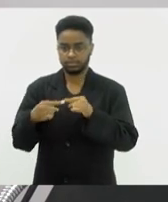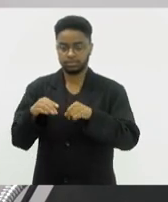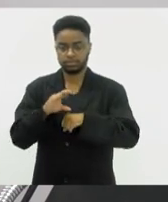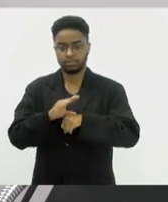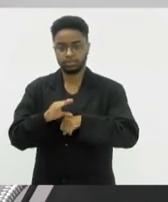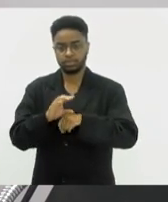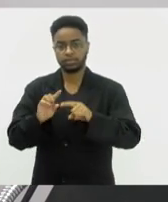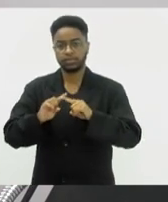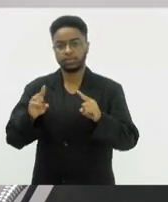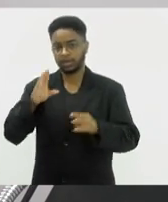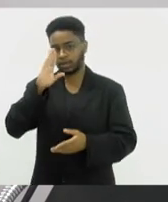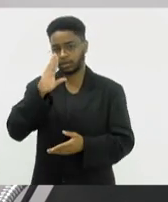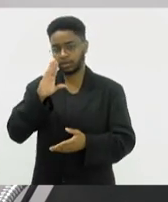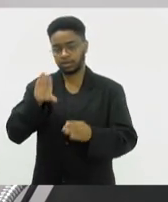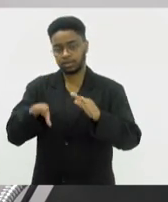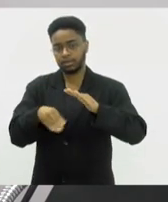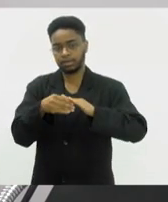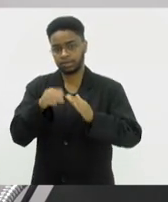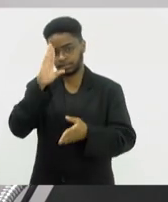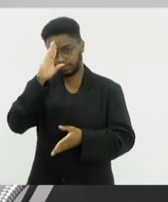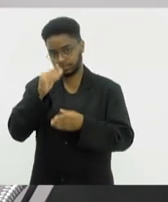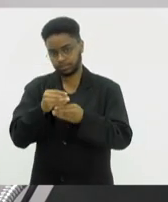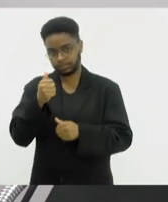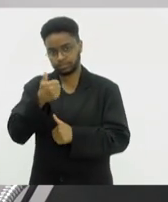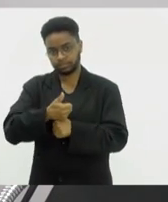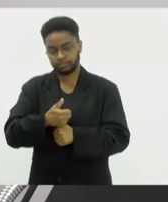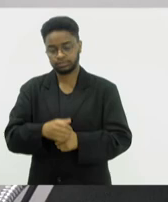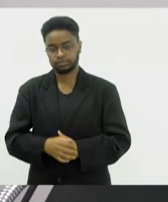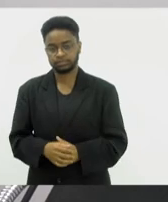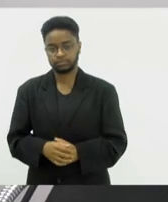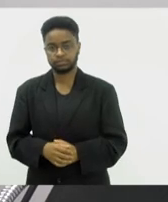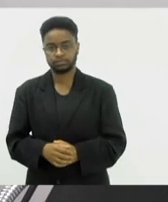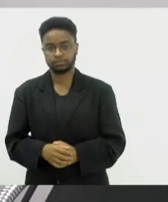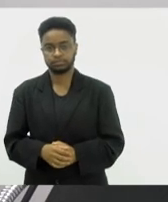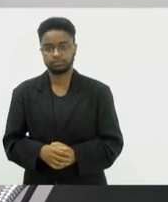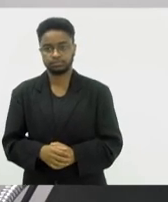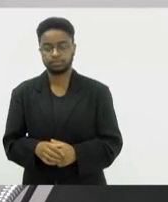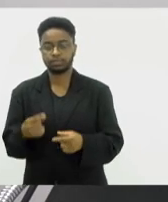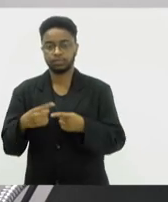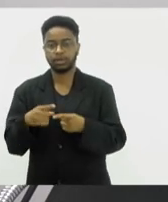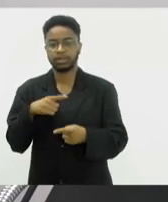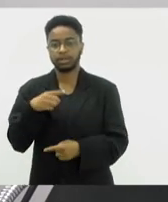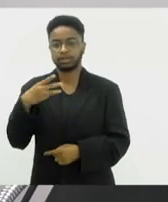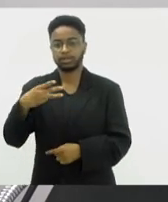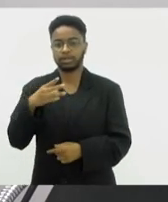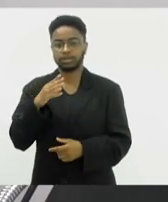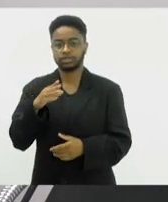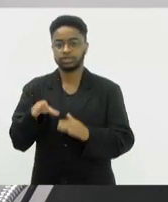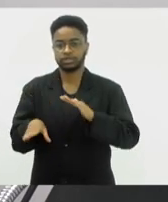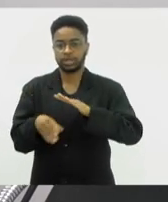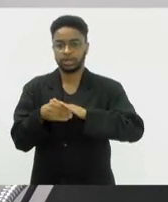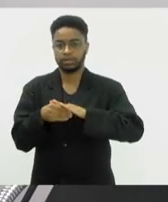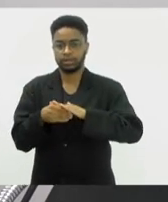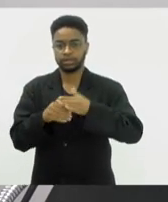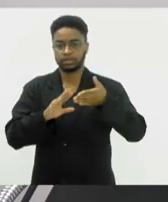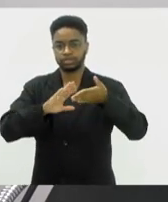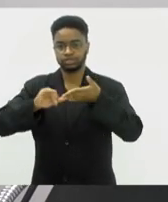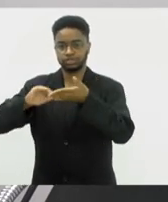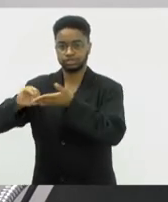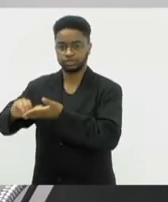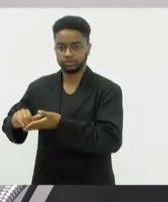constitucionalidade com emendas, concluindo por substitutivo, já que tem 3 emendas